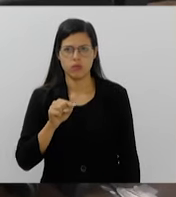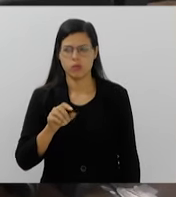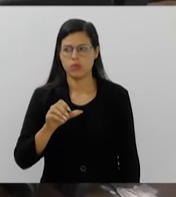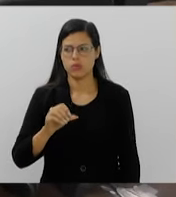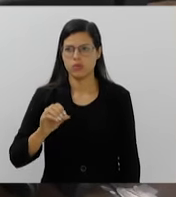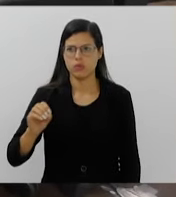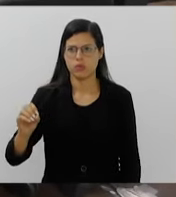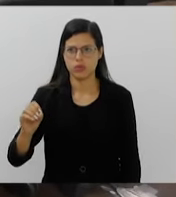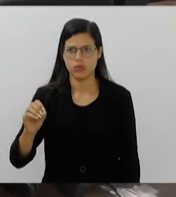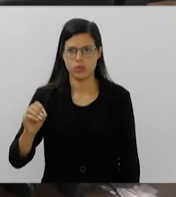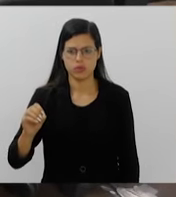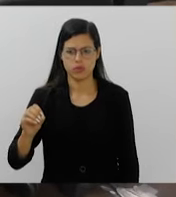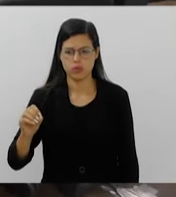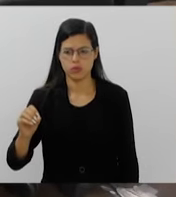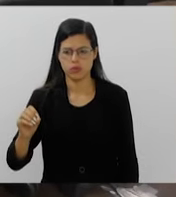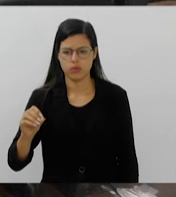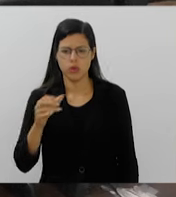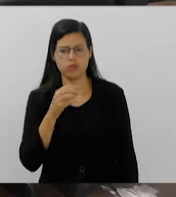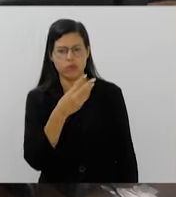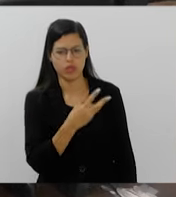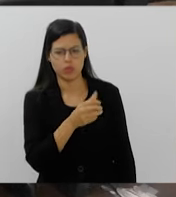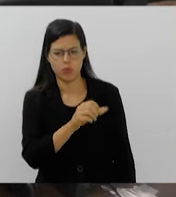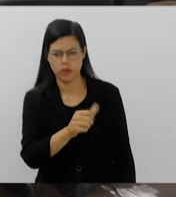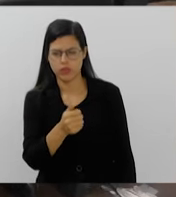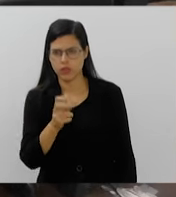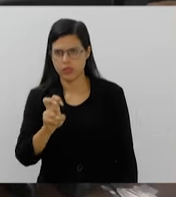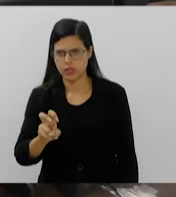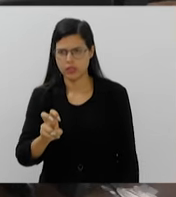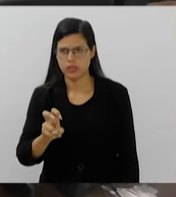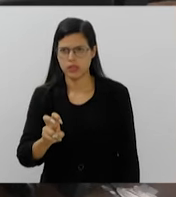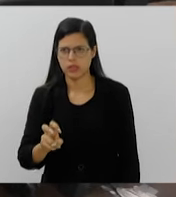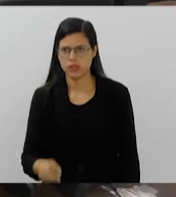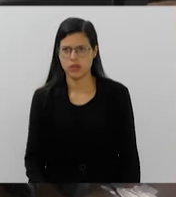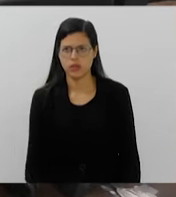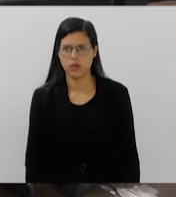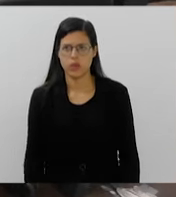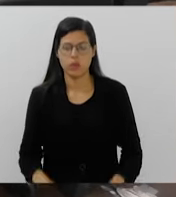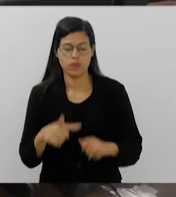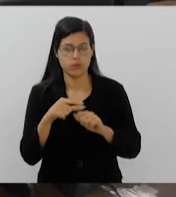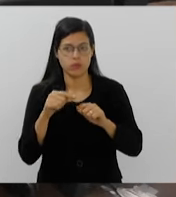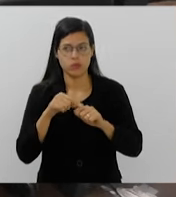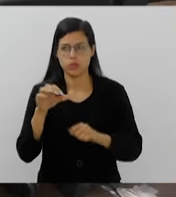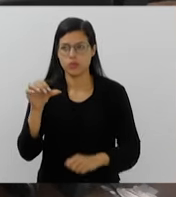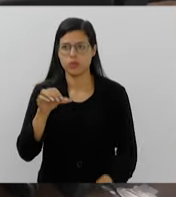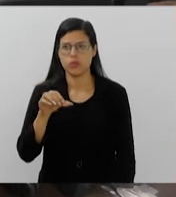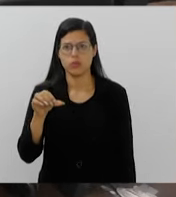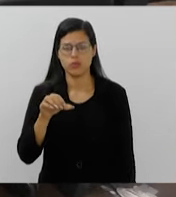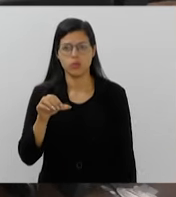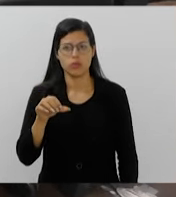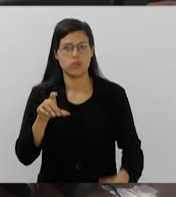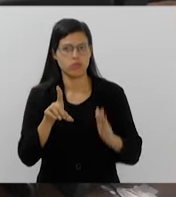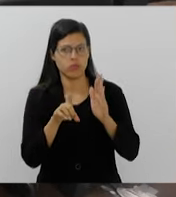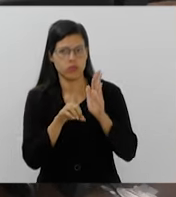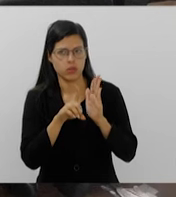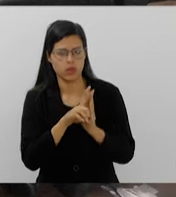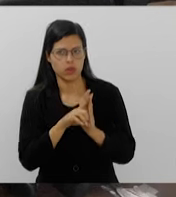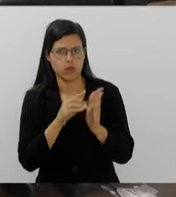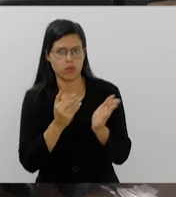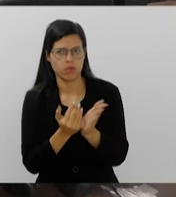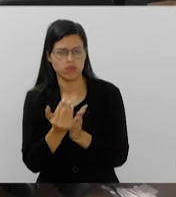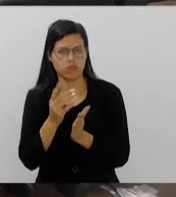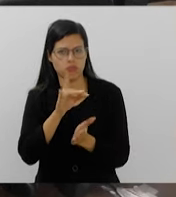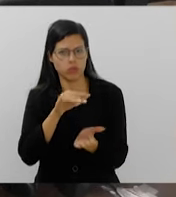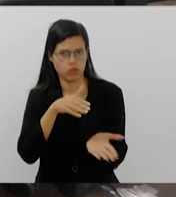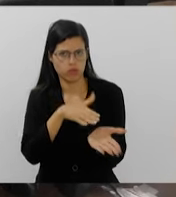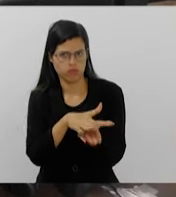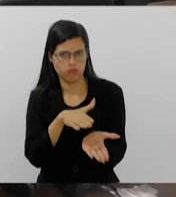3.915, na emenda supressiva. Não é 15, é 14. E o artigo 9, esta lei entra em vigor na data da sua